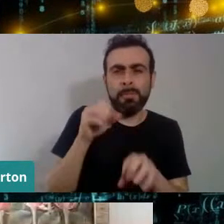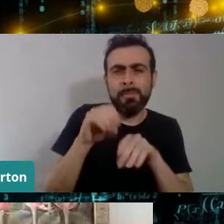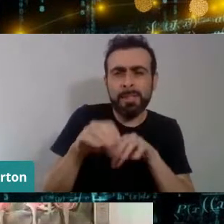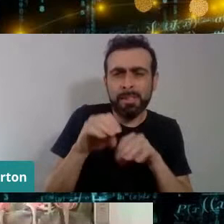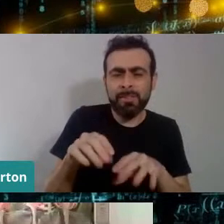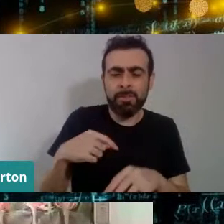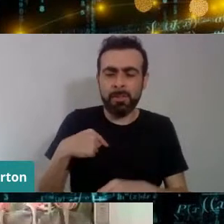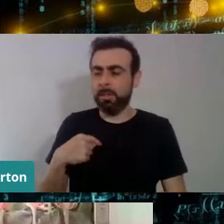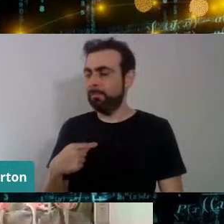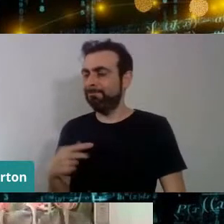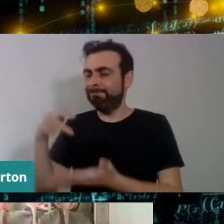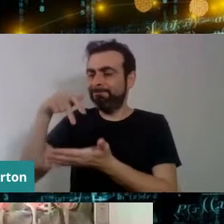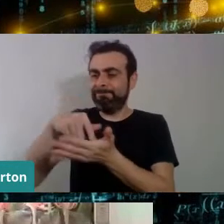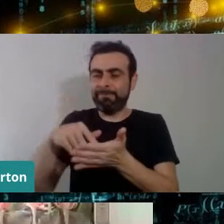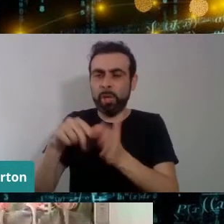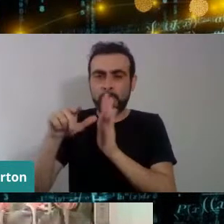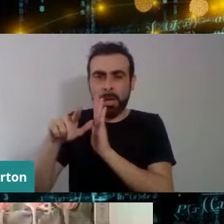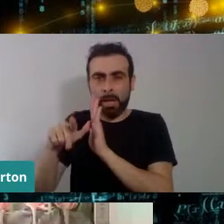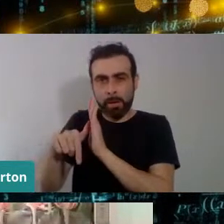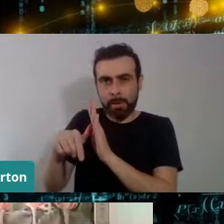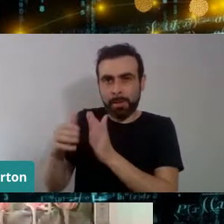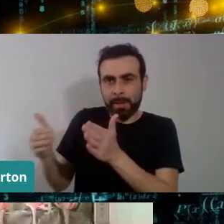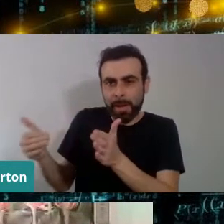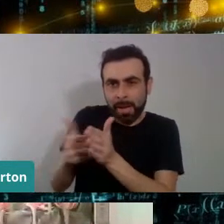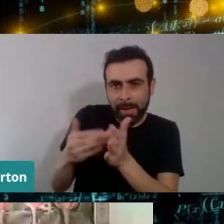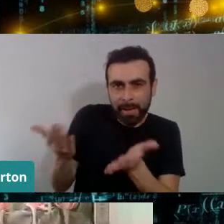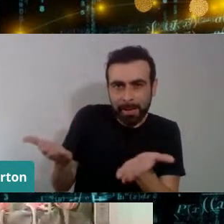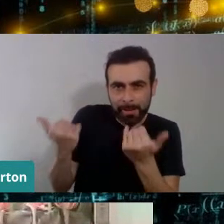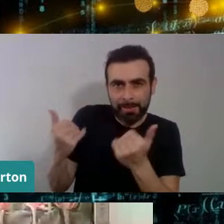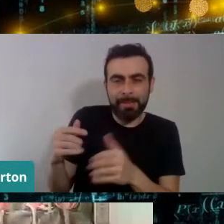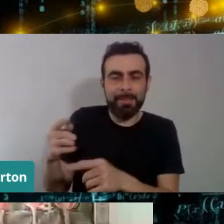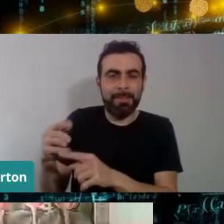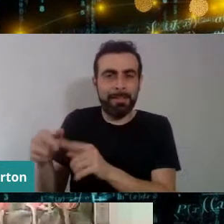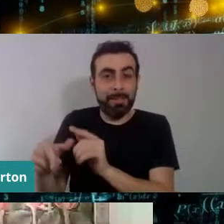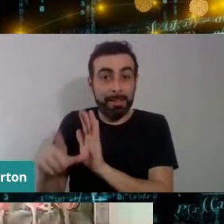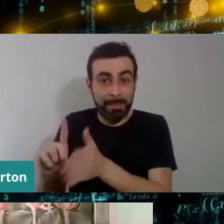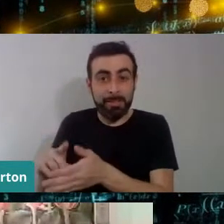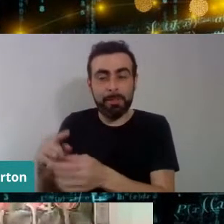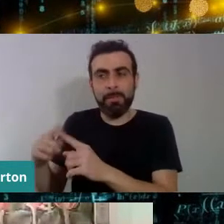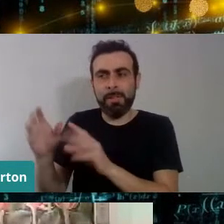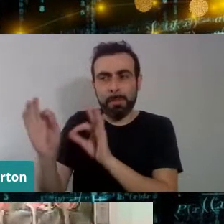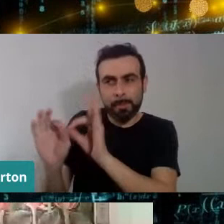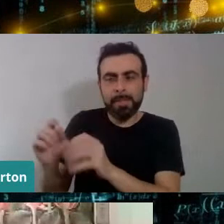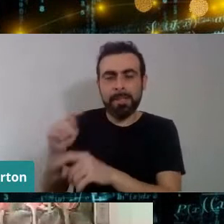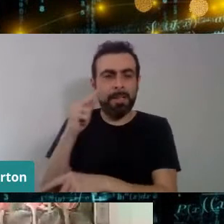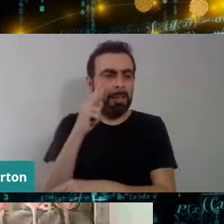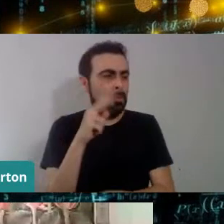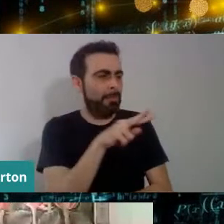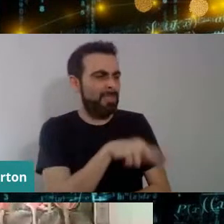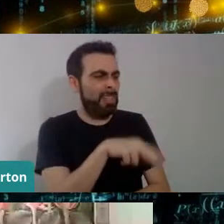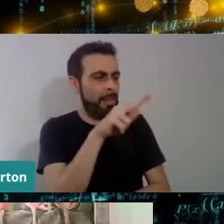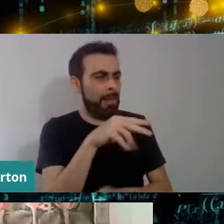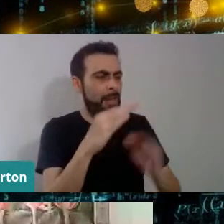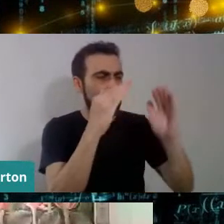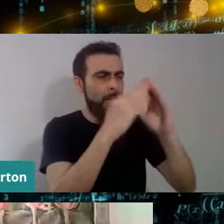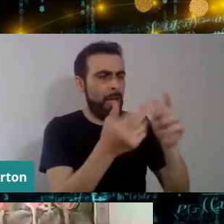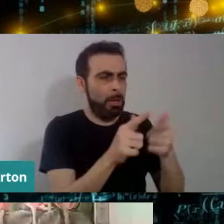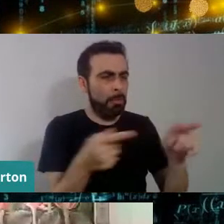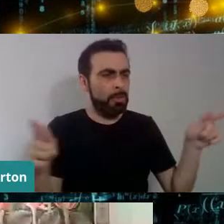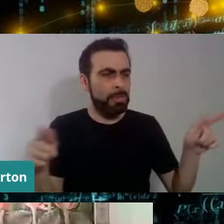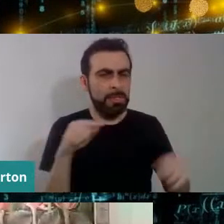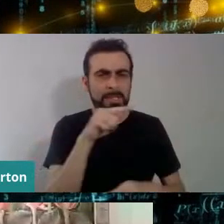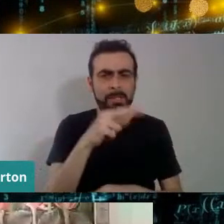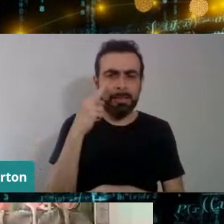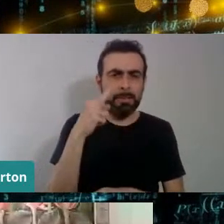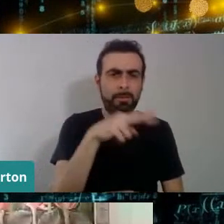cheguei mais cedo lá, fui numa churrascaria que tinha em Jacarezinho, e tá, para me preparar